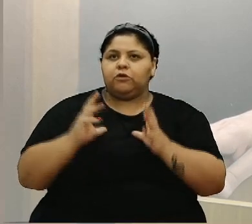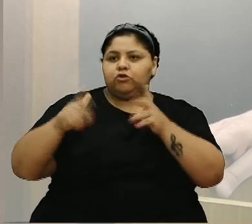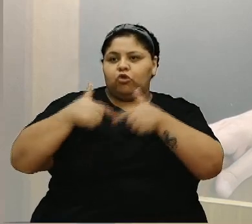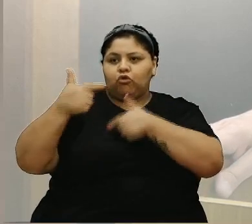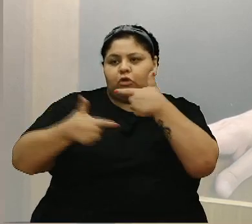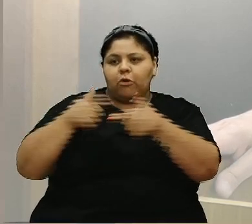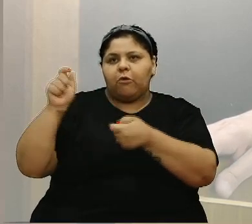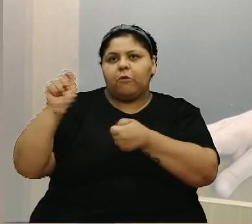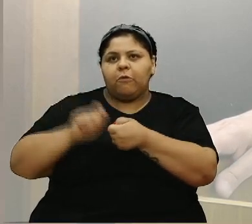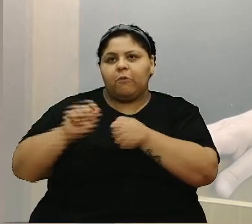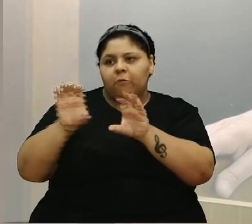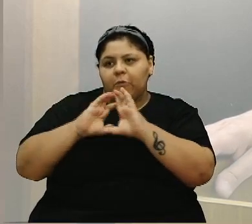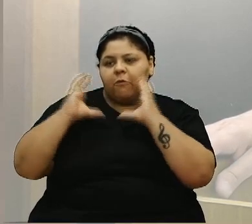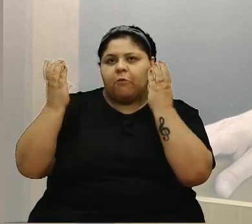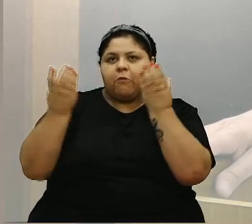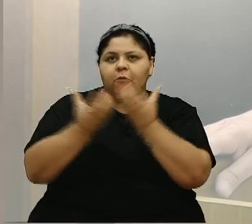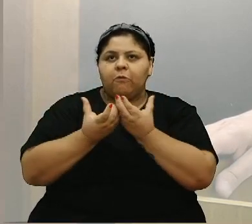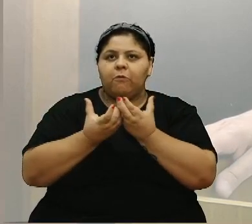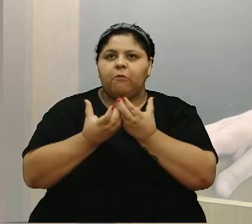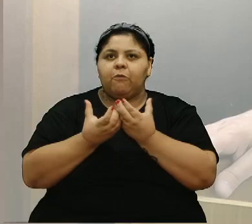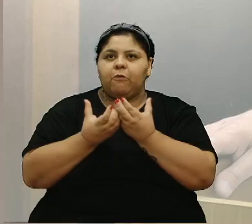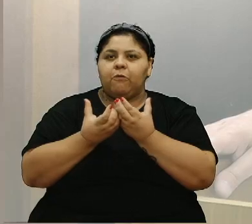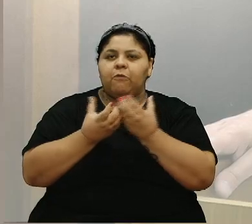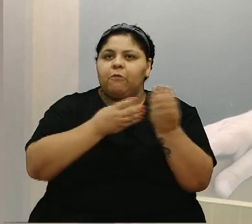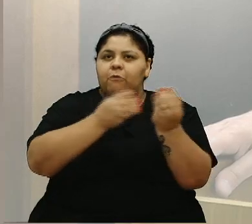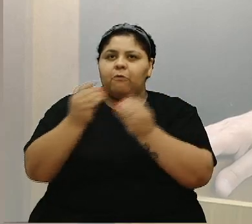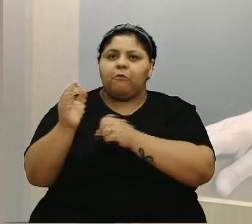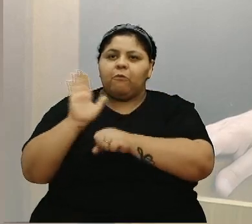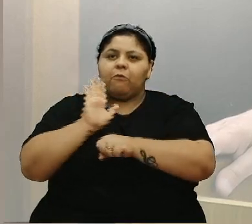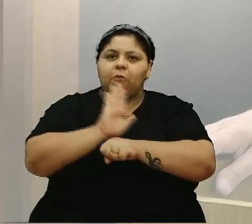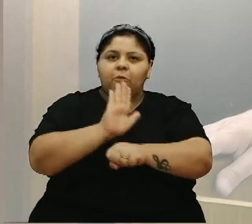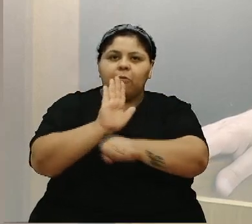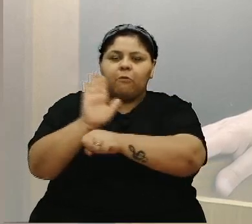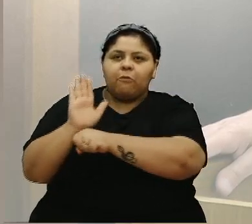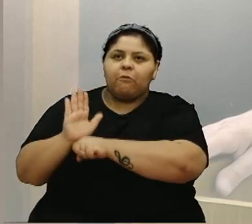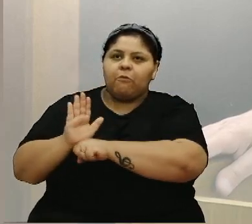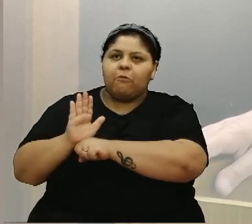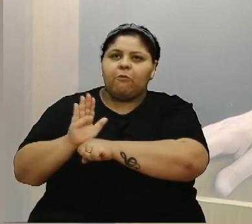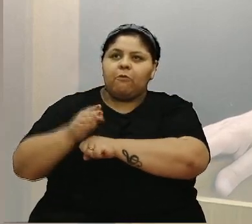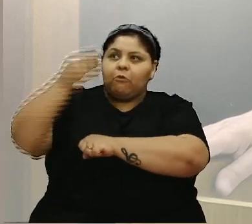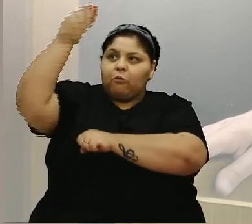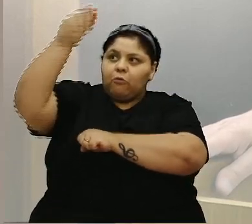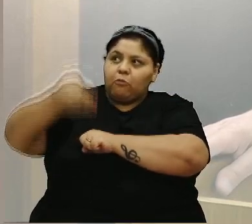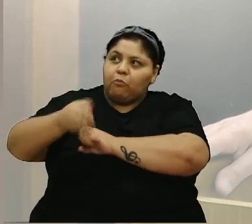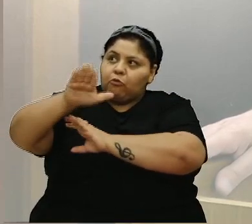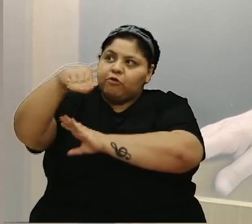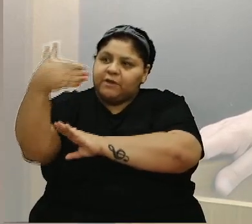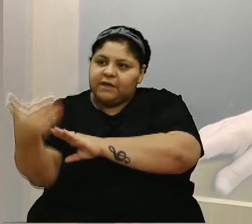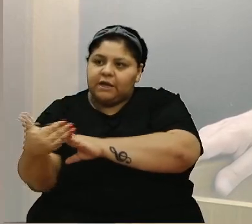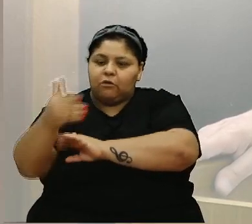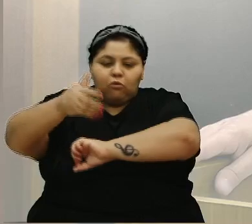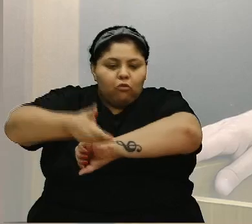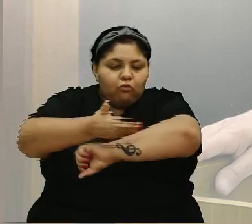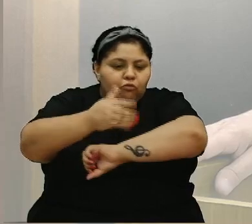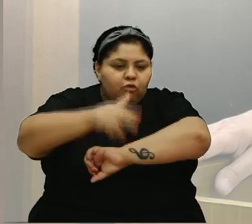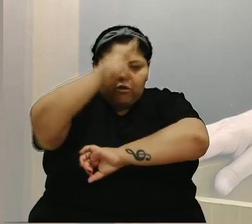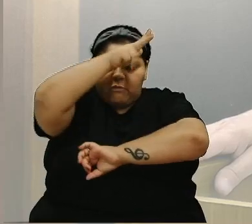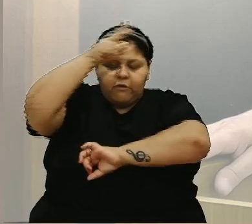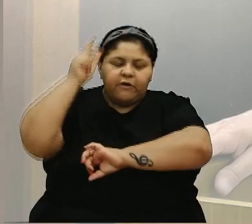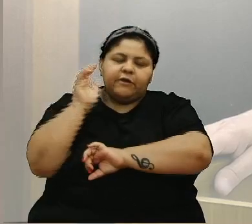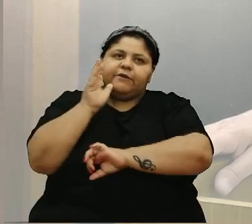que a gente faz pela comunidade, ouvindo a comunidade, muitas vezes auxiliando no muro que está caindo, num buraco que a Prefeitura